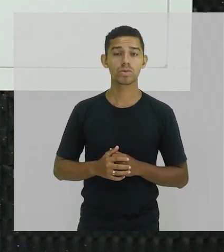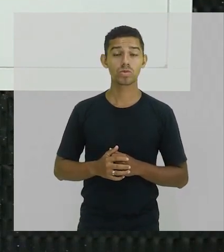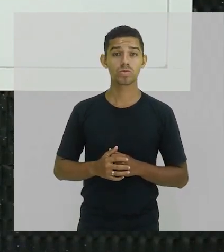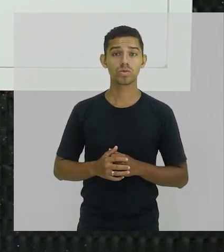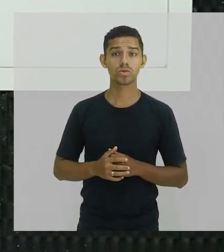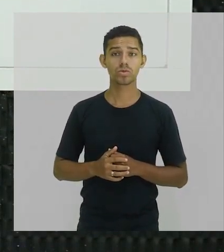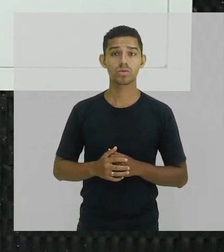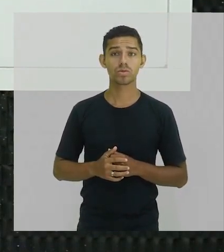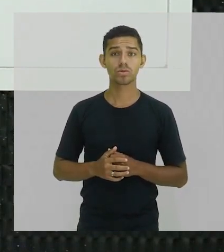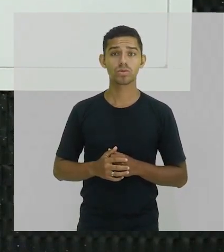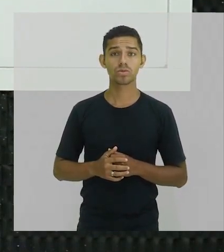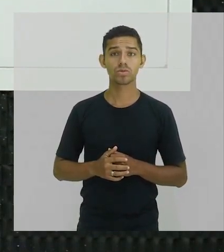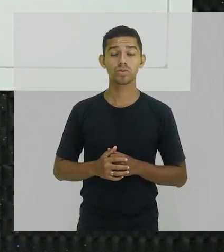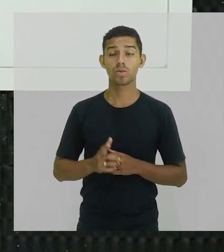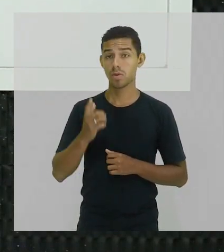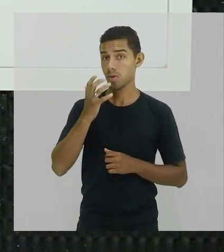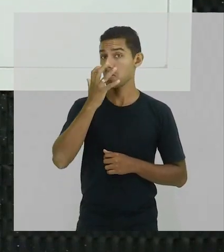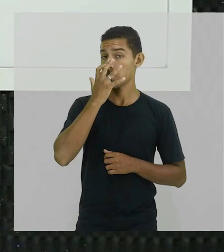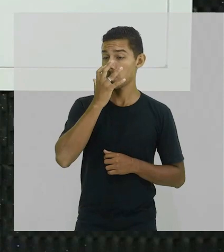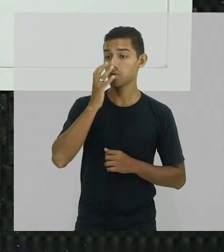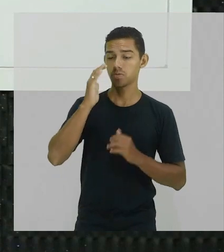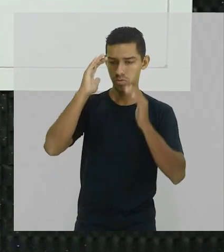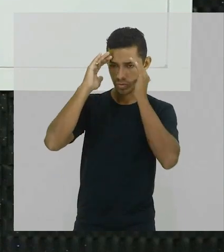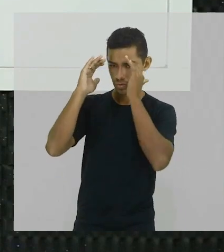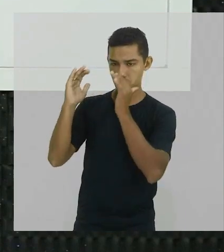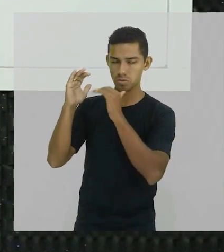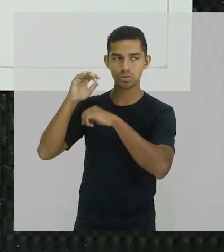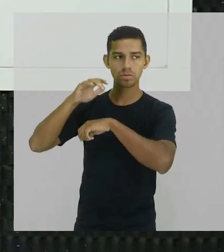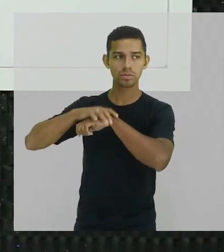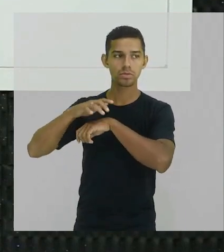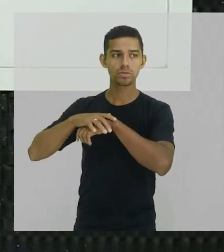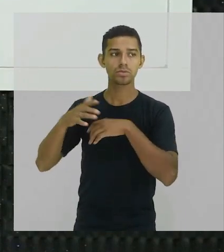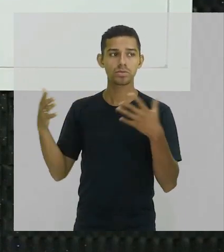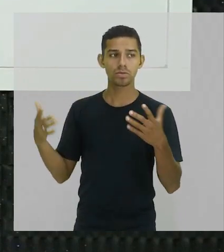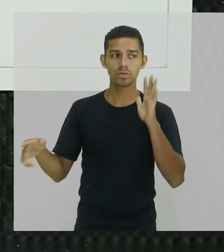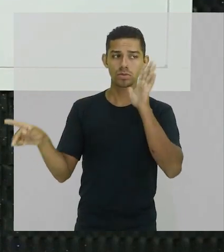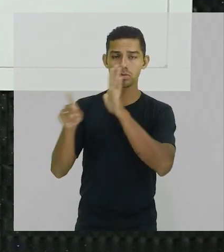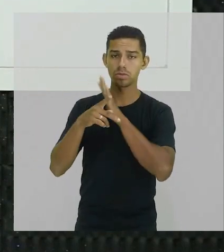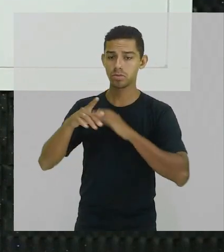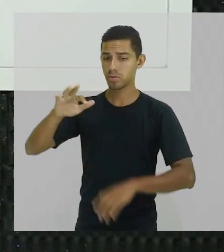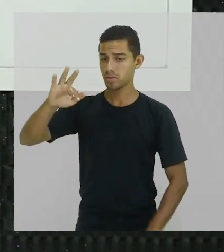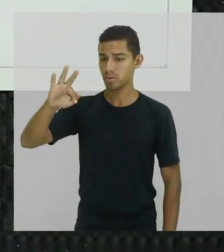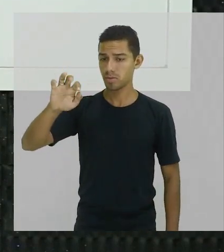aqui, né, obedecendo a esta fenda.